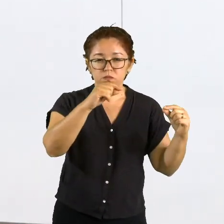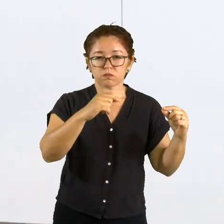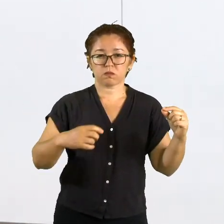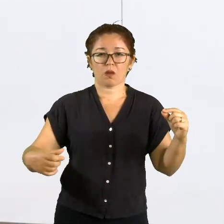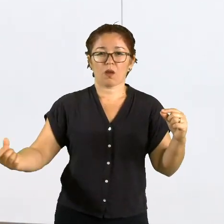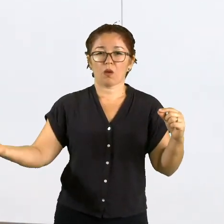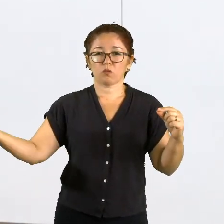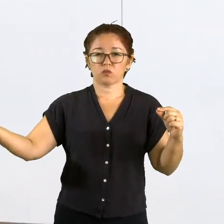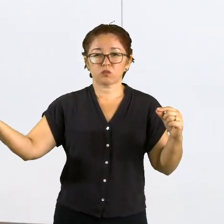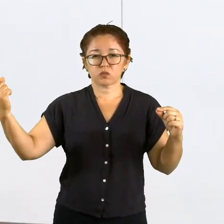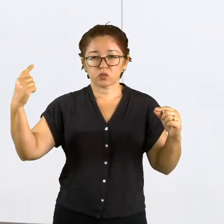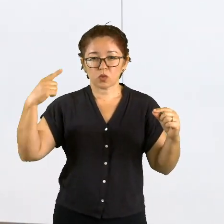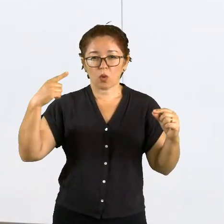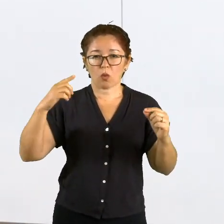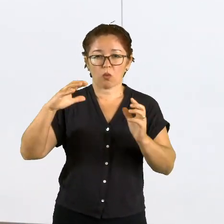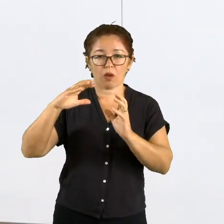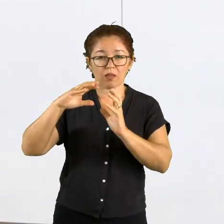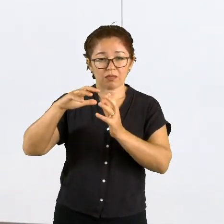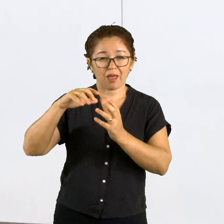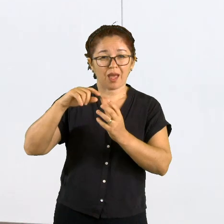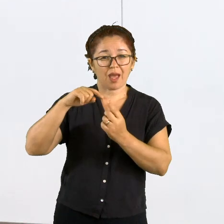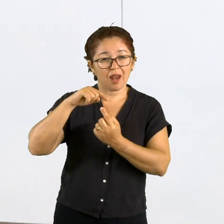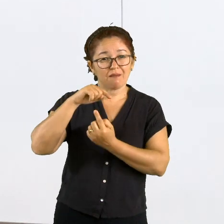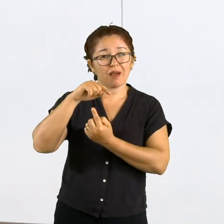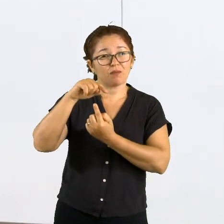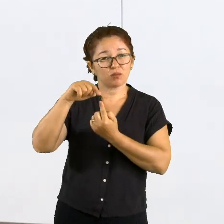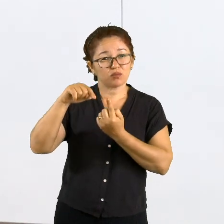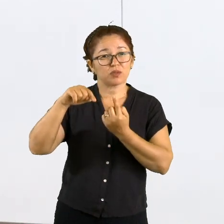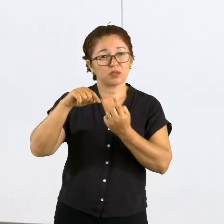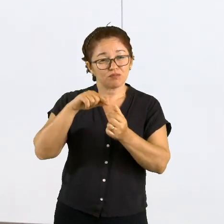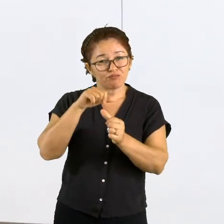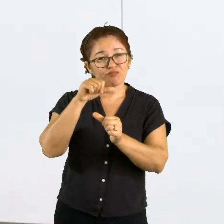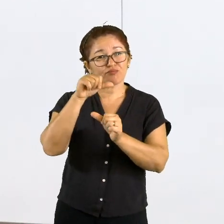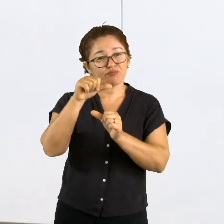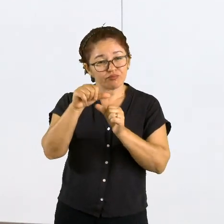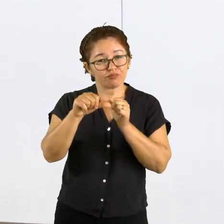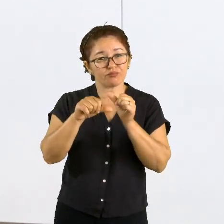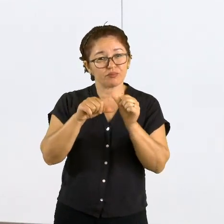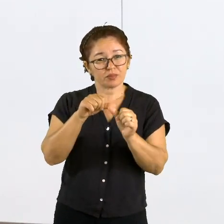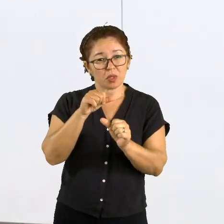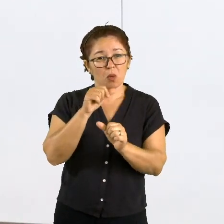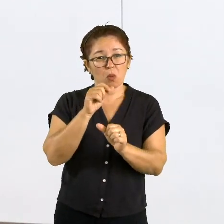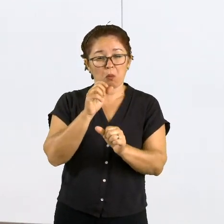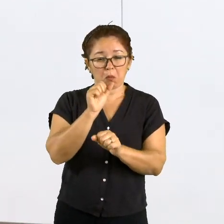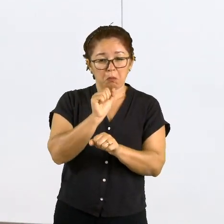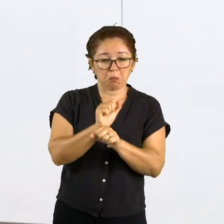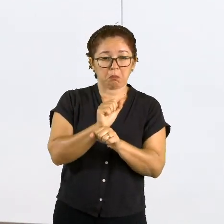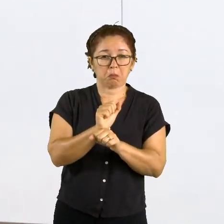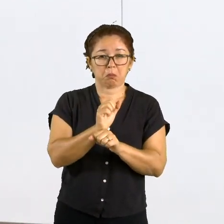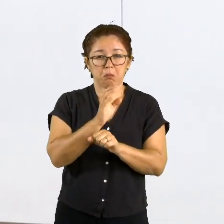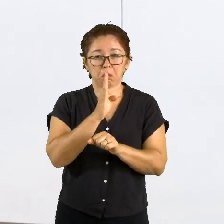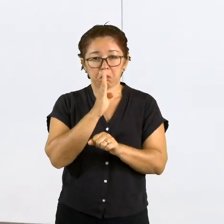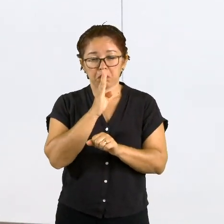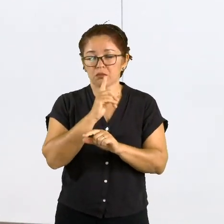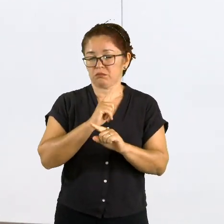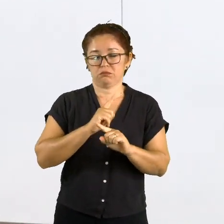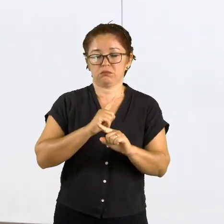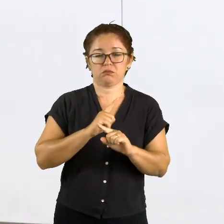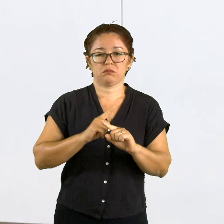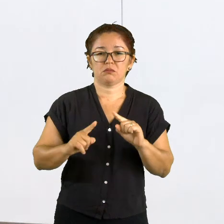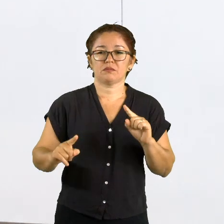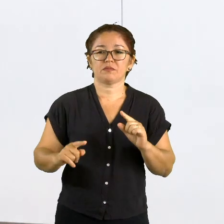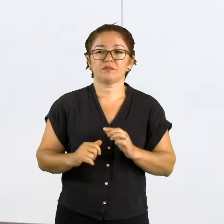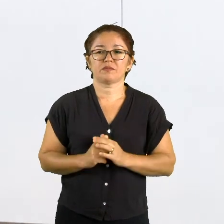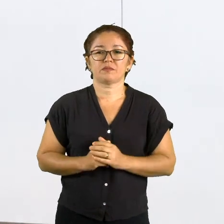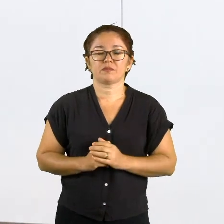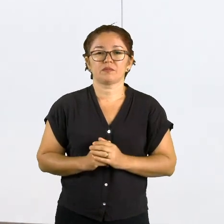O movimento de rotação da Lua, ele vai terminar antes do movimento que